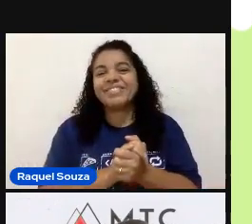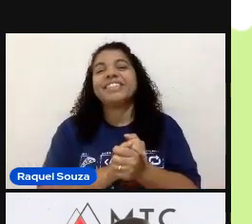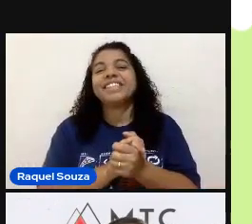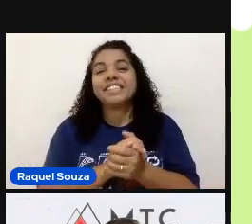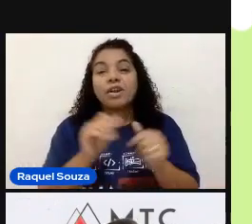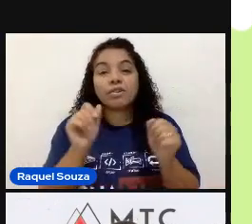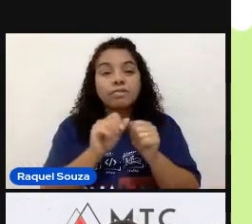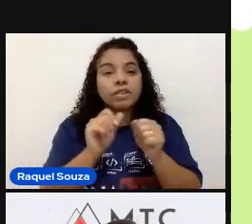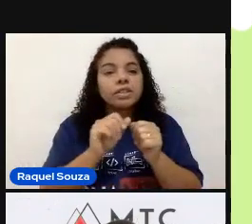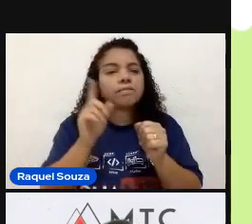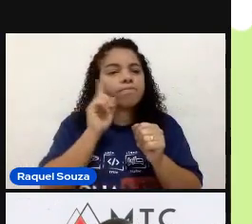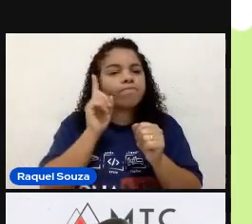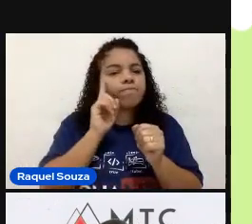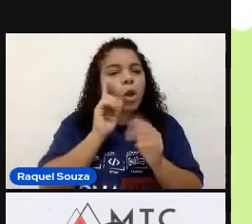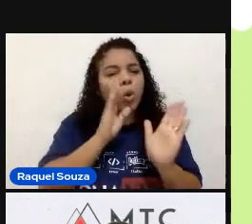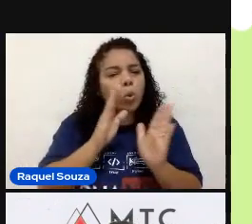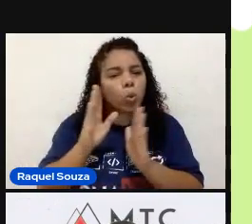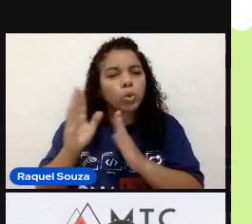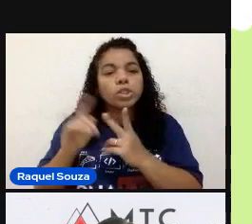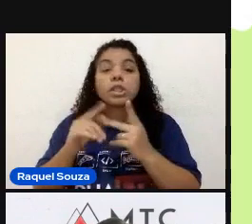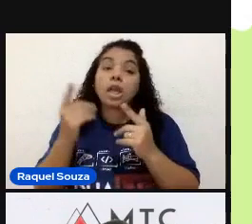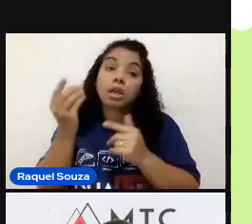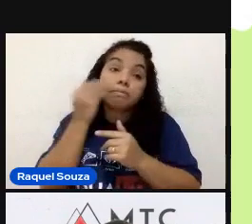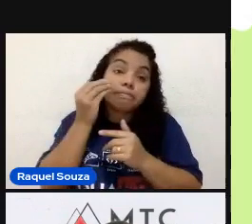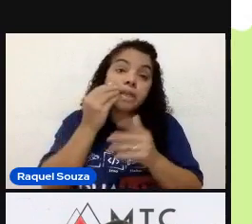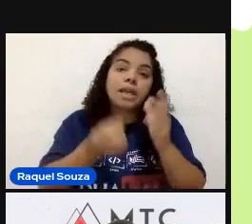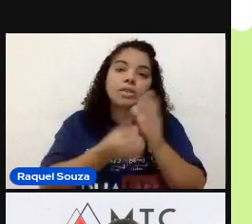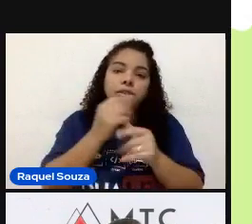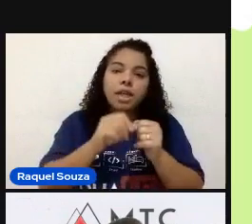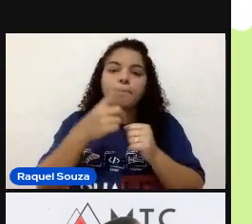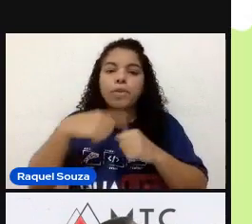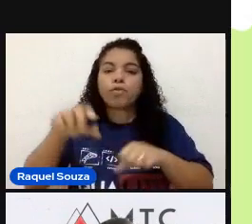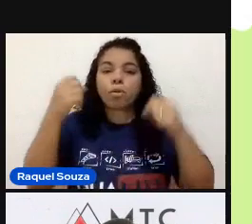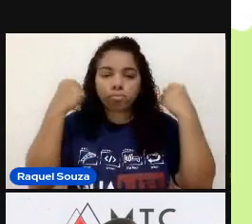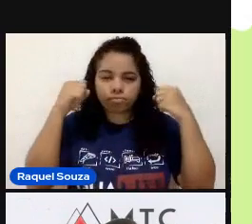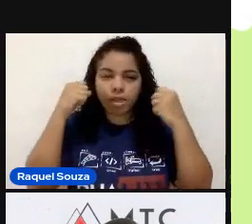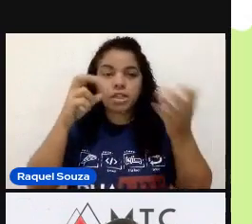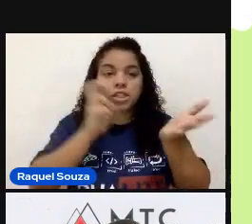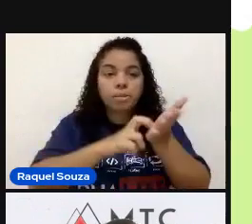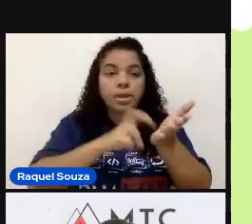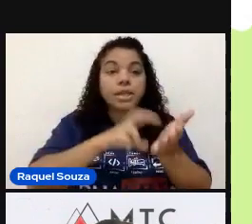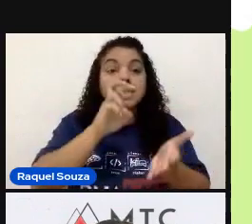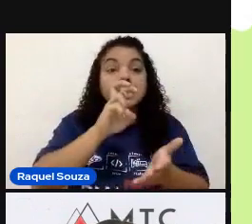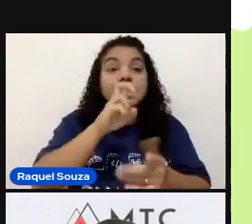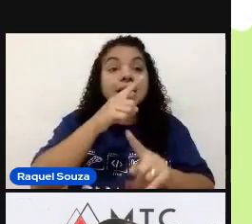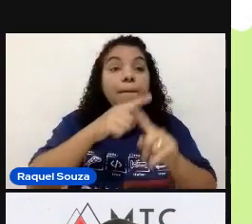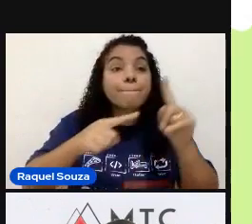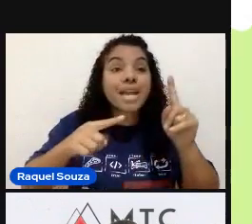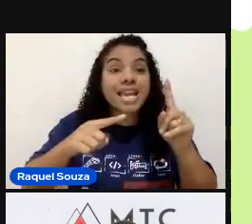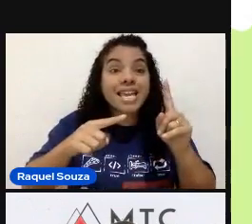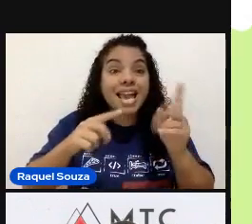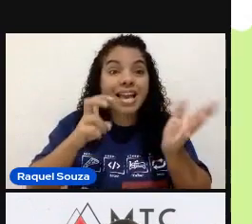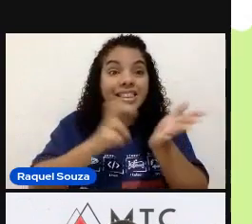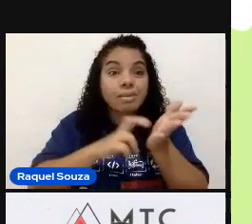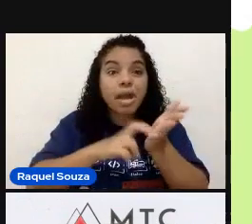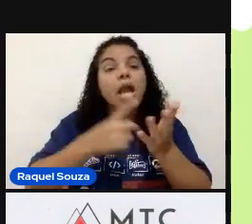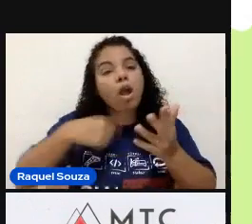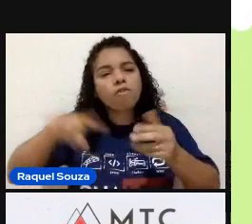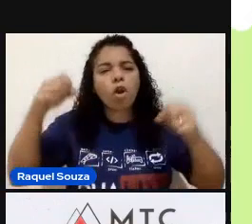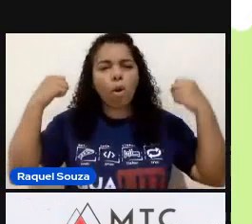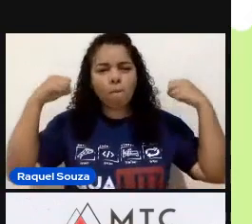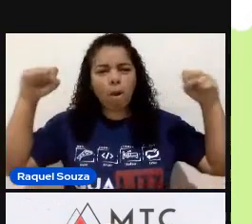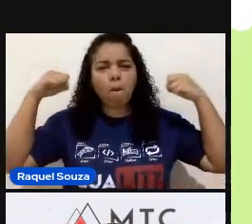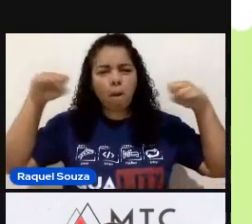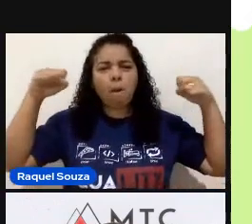Rotina. Eu tento criar uma rotina, eu vou para a academia logo cedo, eu vou para a academia às 5h30 da manhã. Que é para já